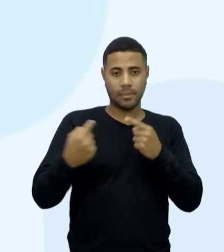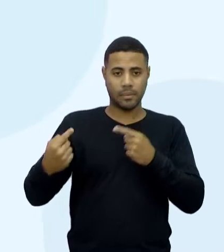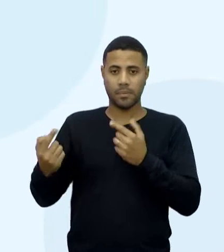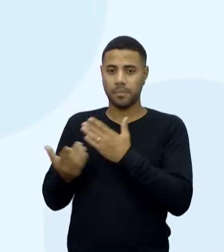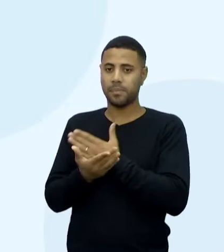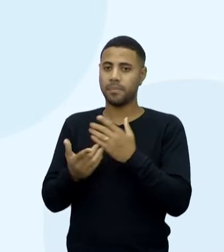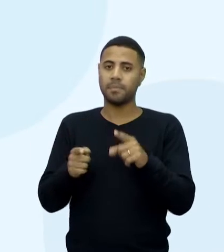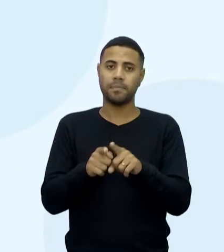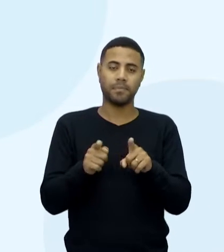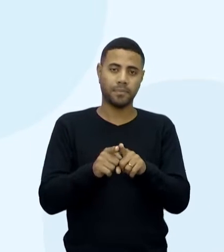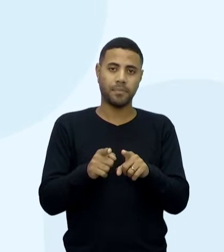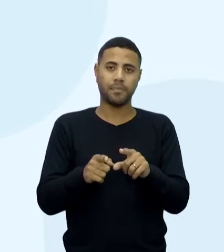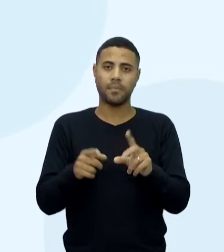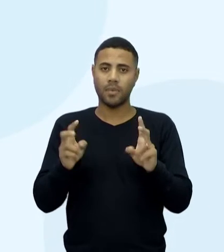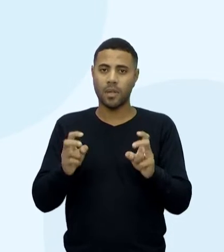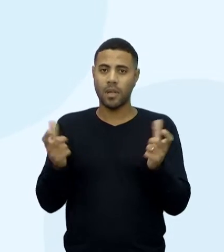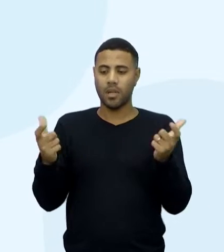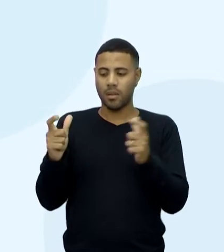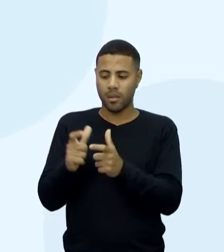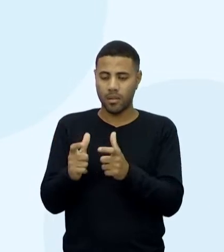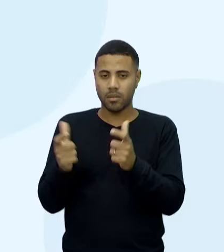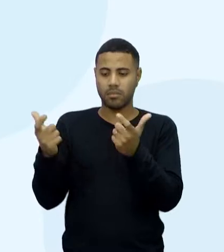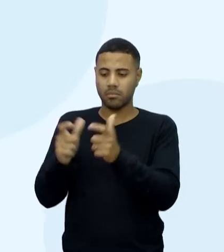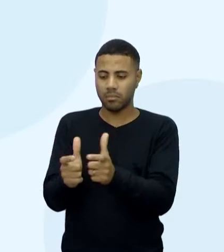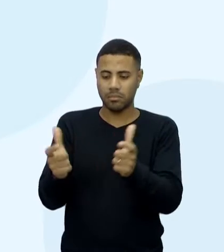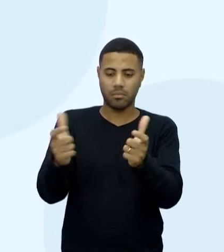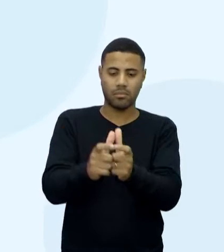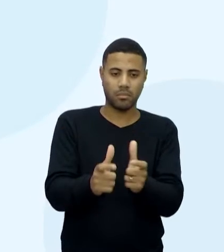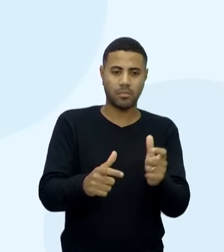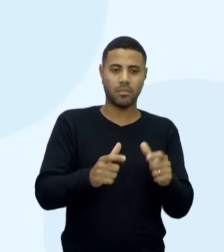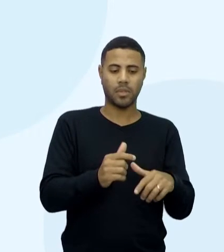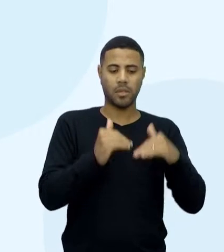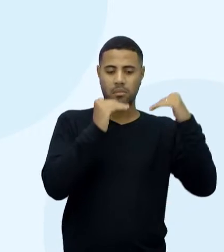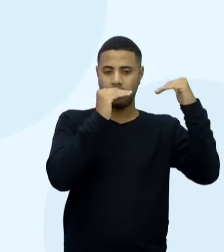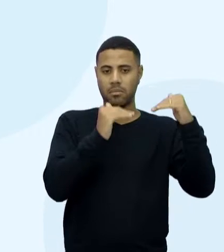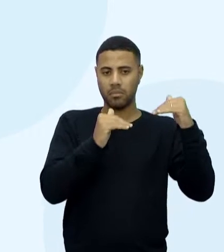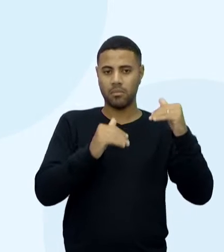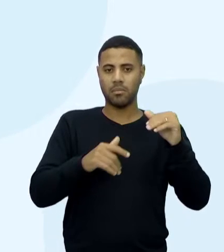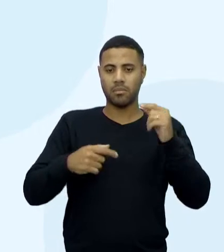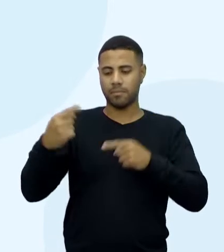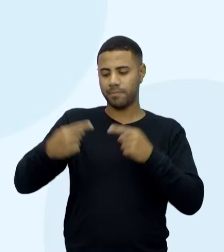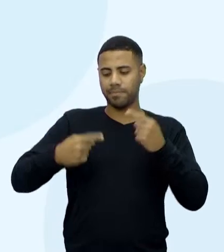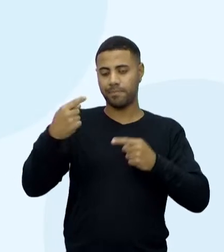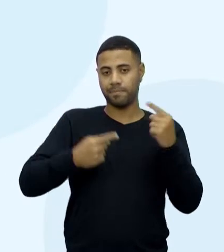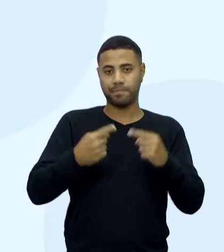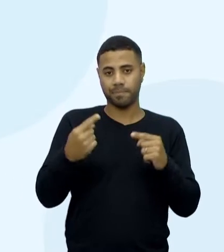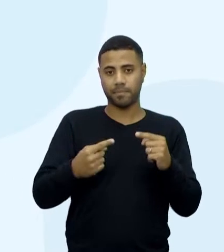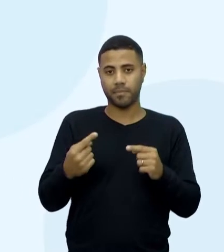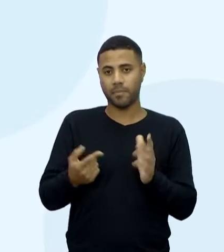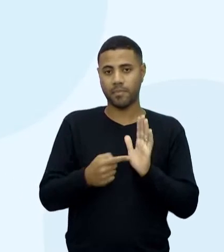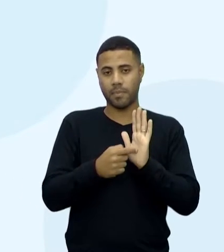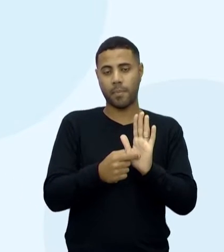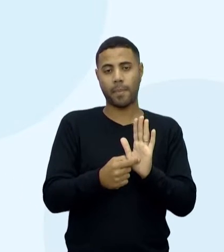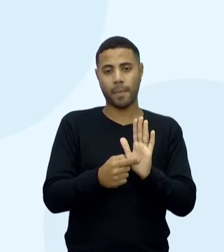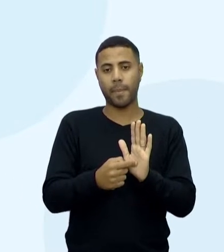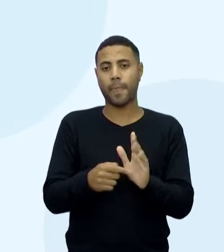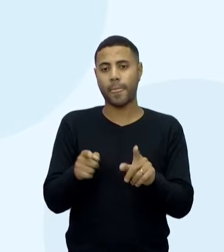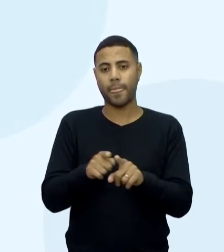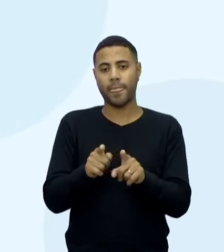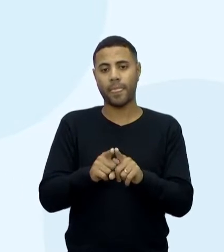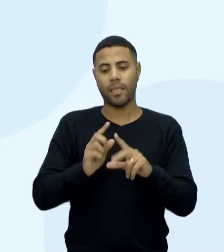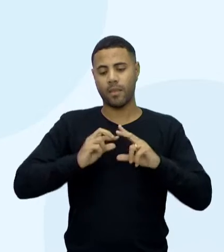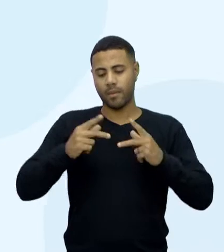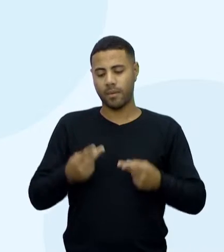reivindicar em prol de minorias cada vez mais restritas o privilégio de um